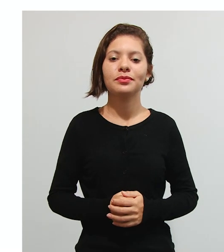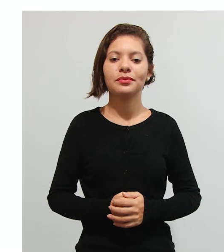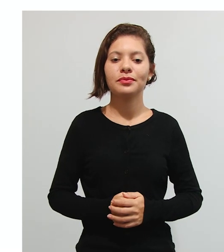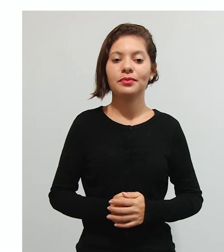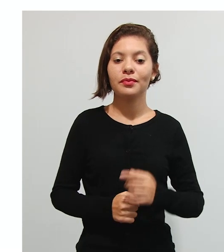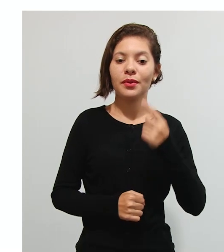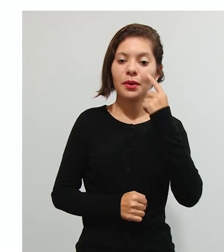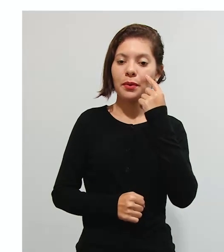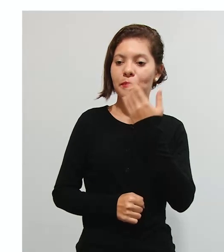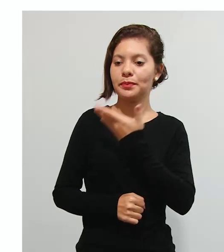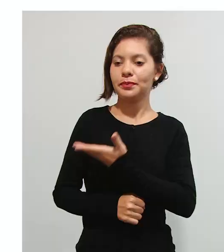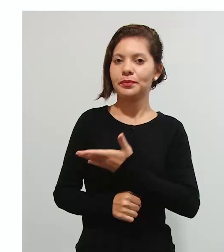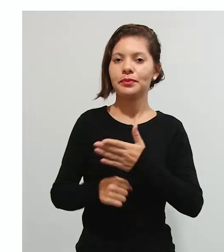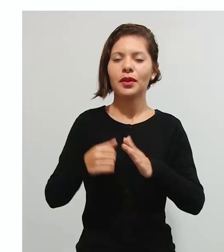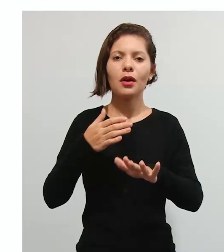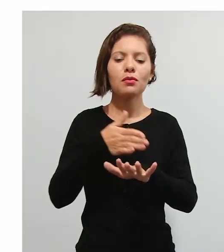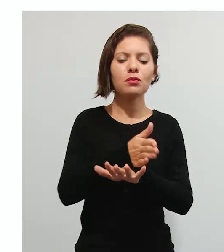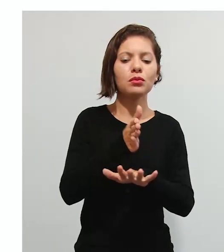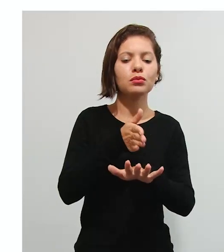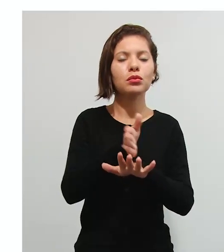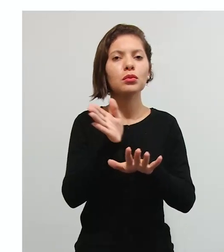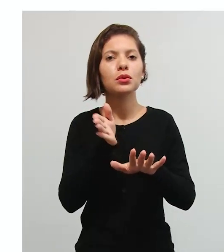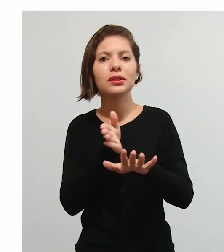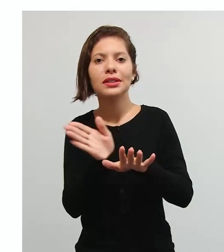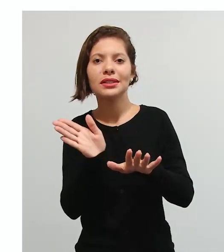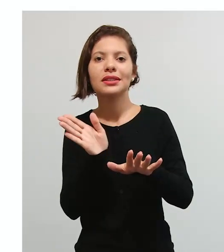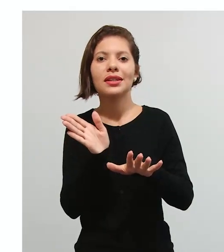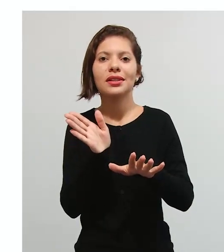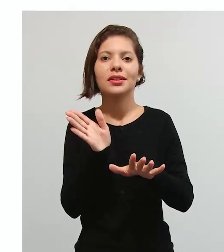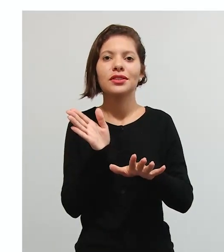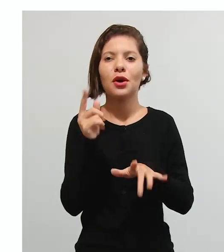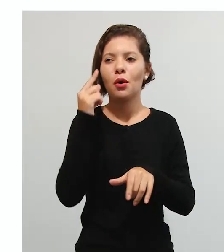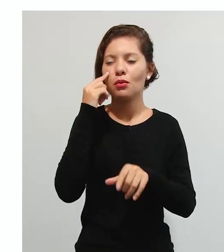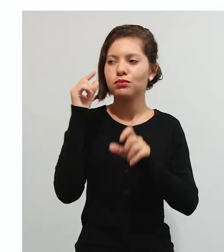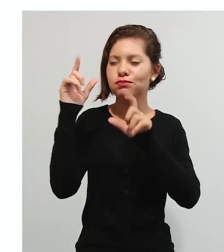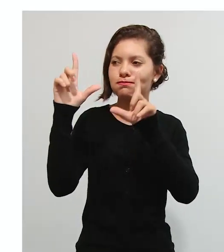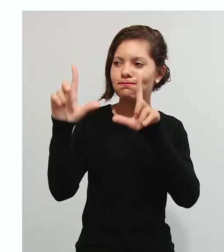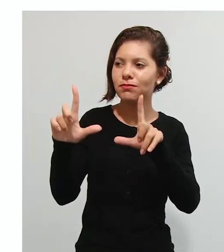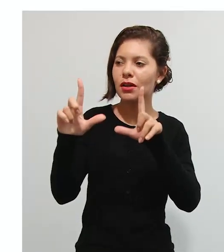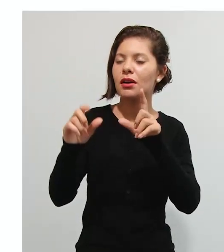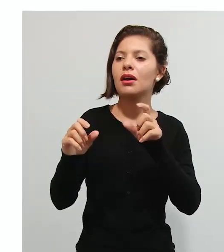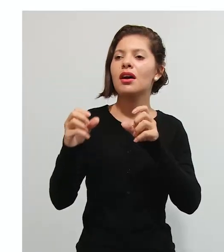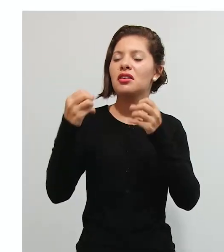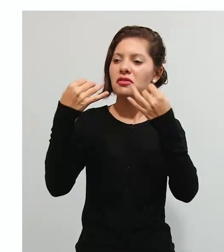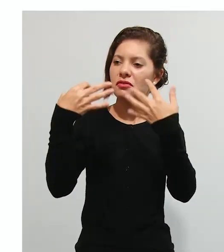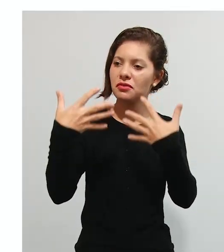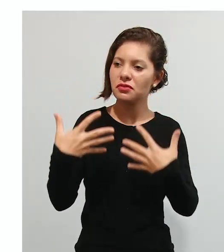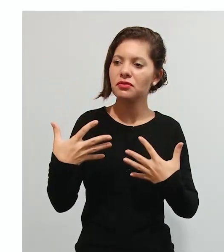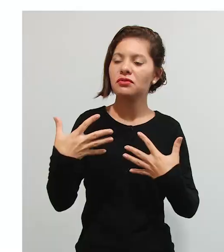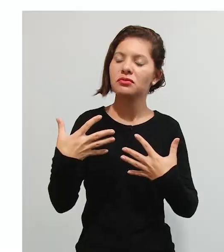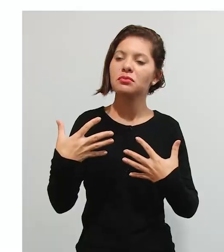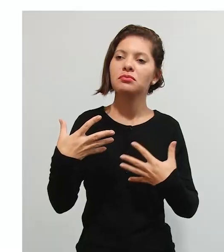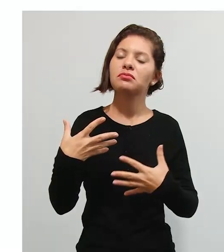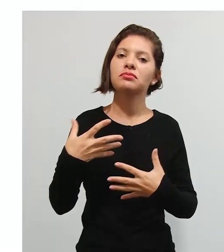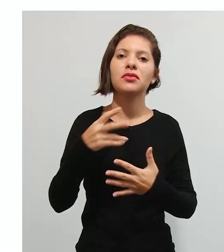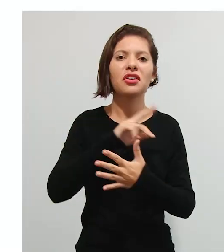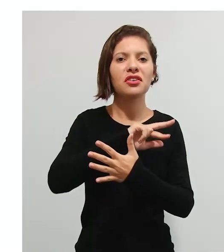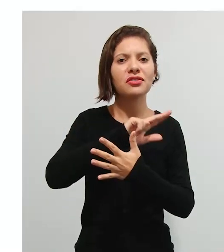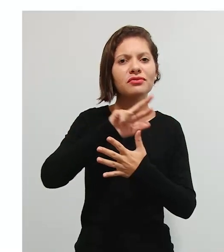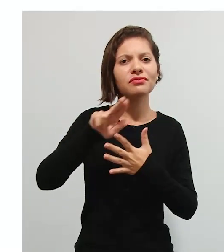compreender? Aqui no próximo, nas modalidades da educação, nós podemos ver aí que as